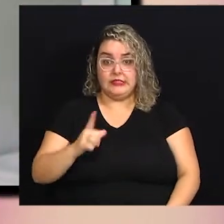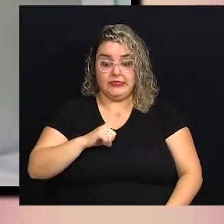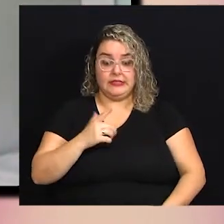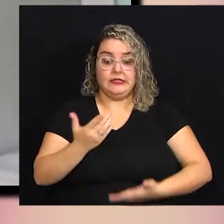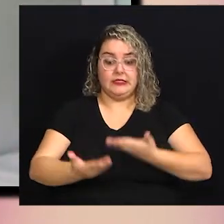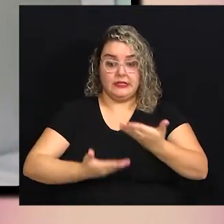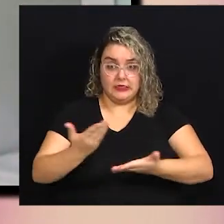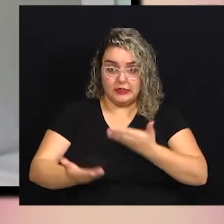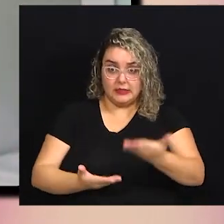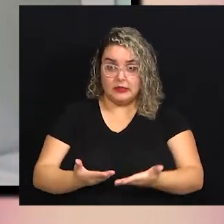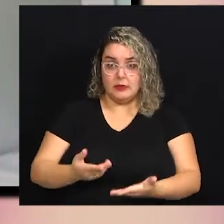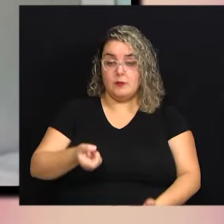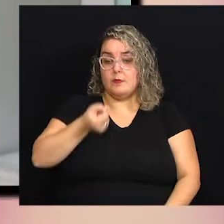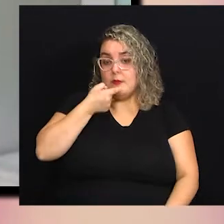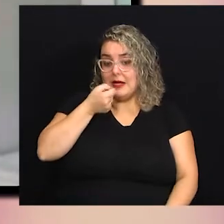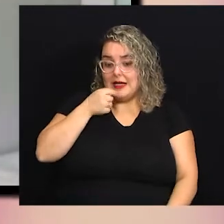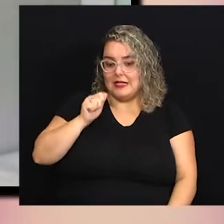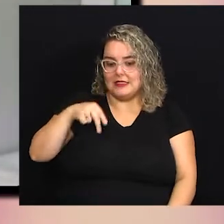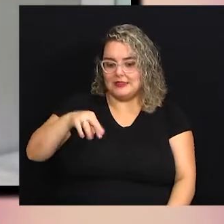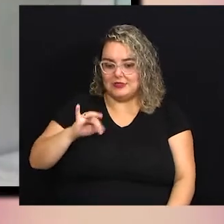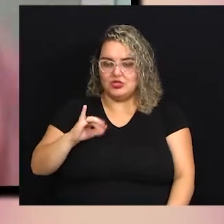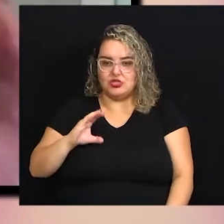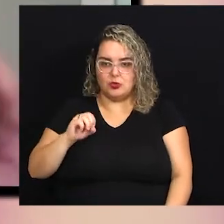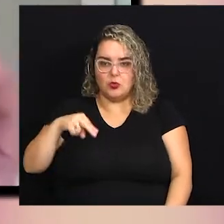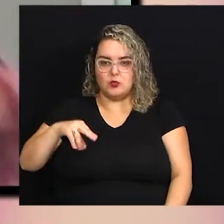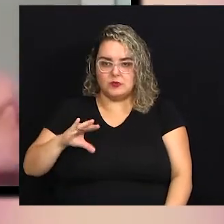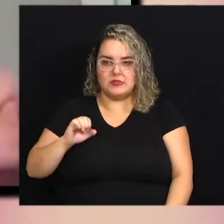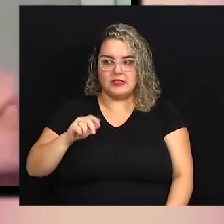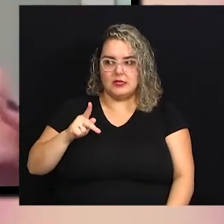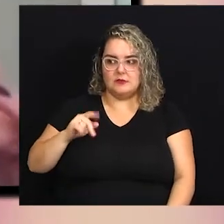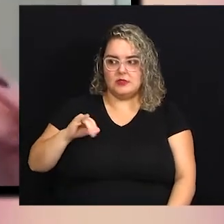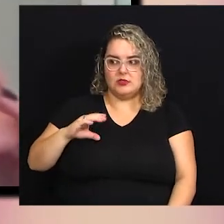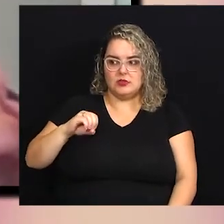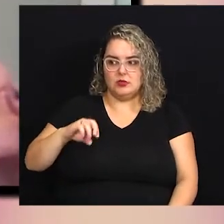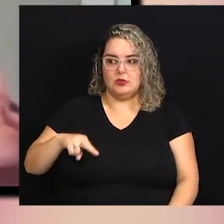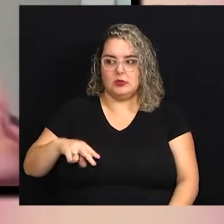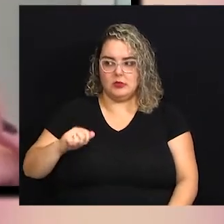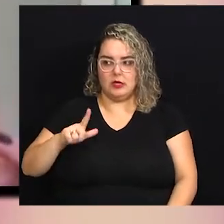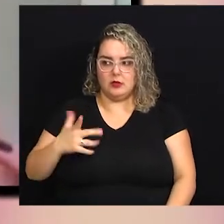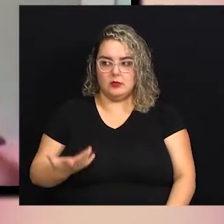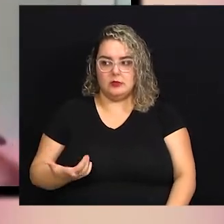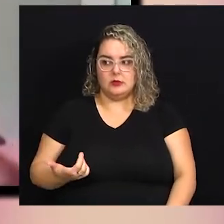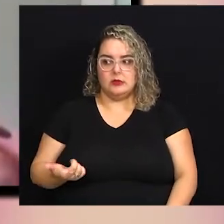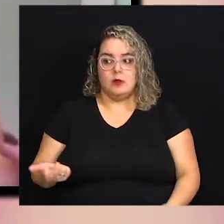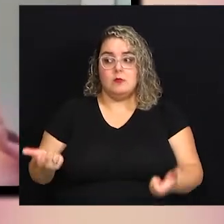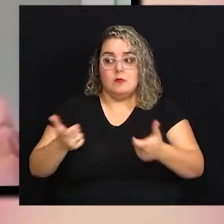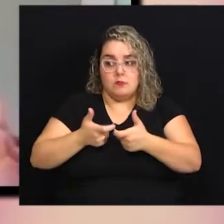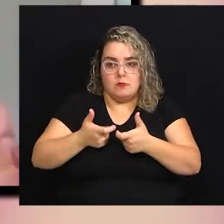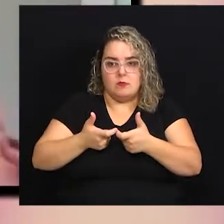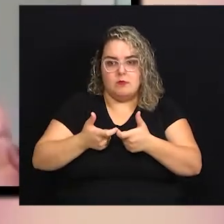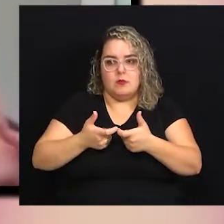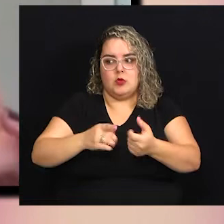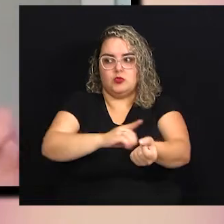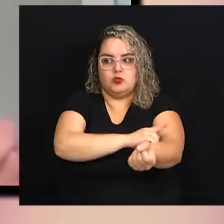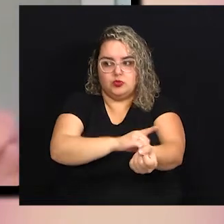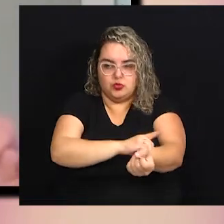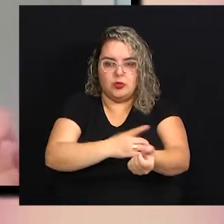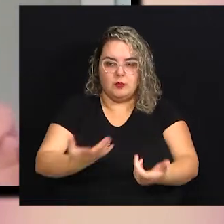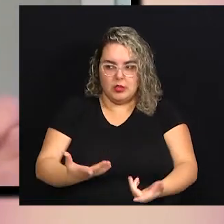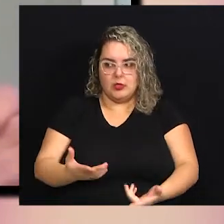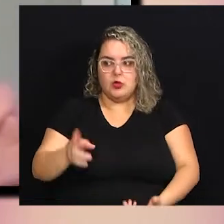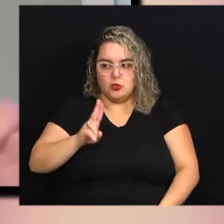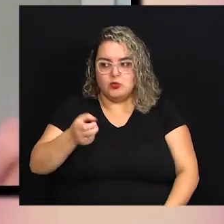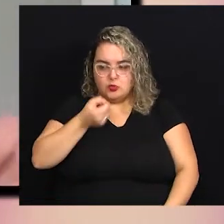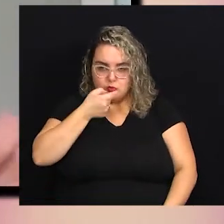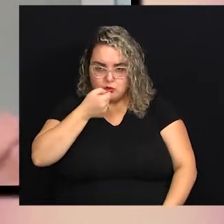e que têm tratados com pílula anticoncepcional versus aquelas não, tem menor risco menor associação com diabetes